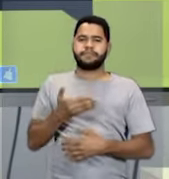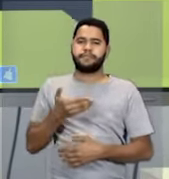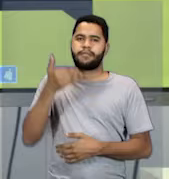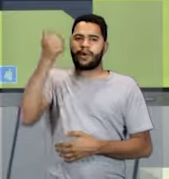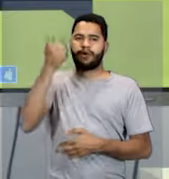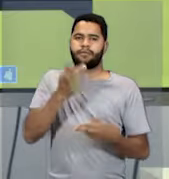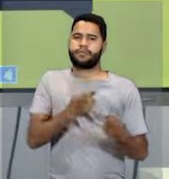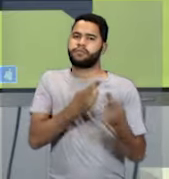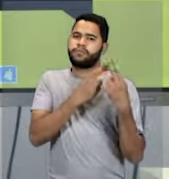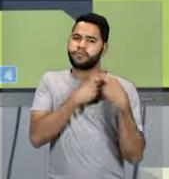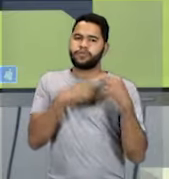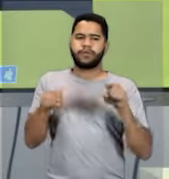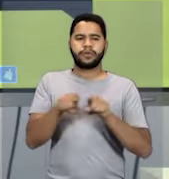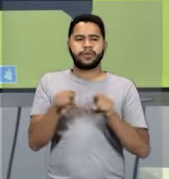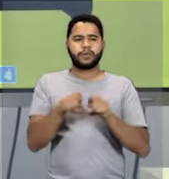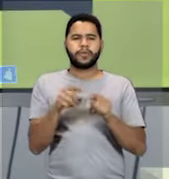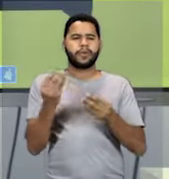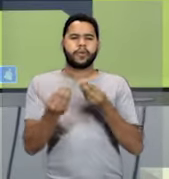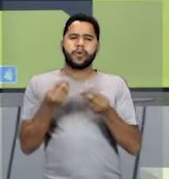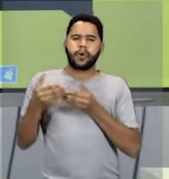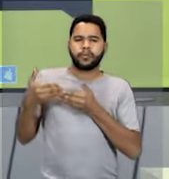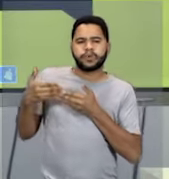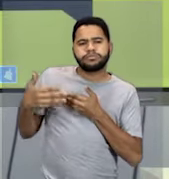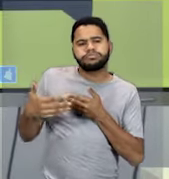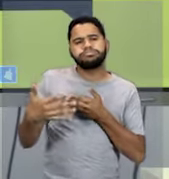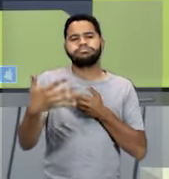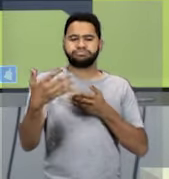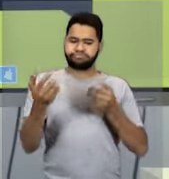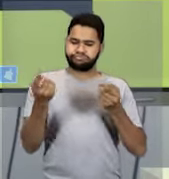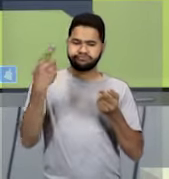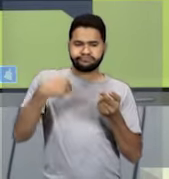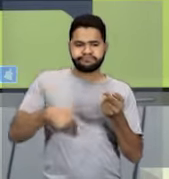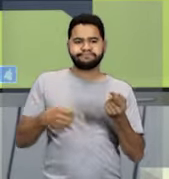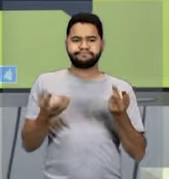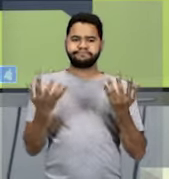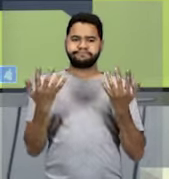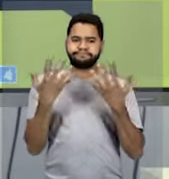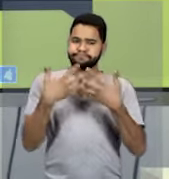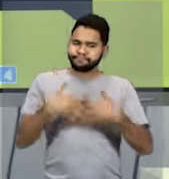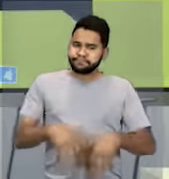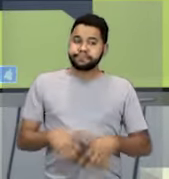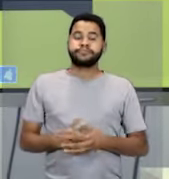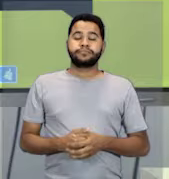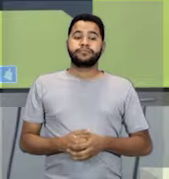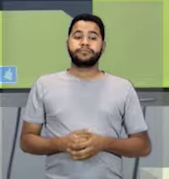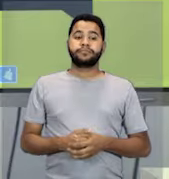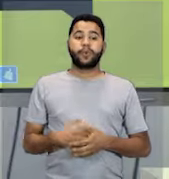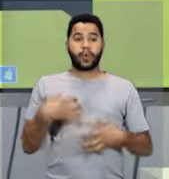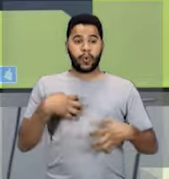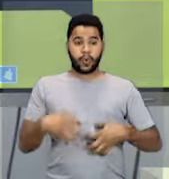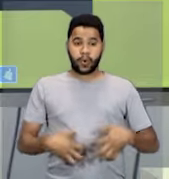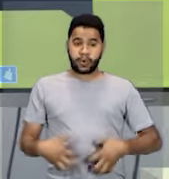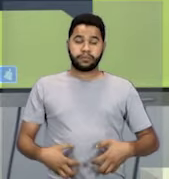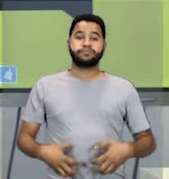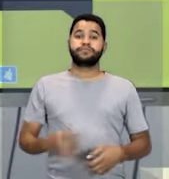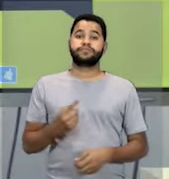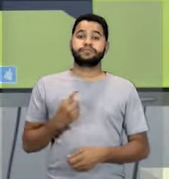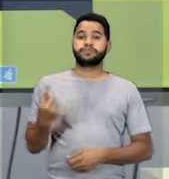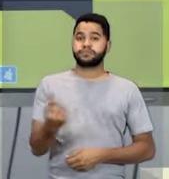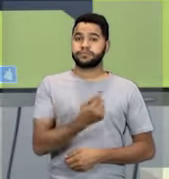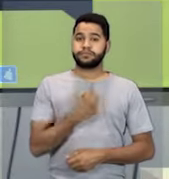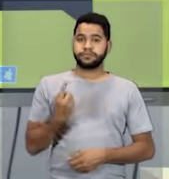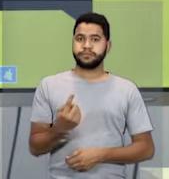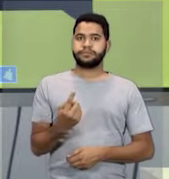as funções e como é que tudo acontece no nosso corpo. Então, os órgãos vão formar o organismo e nós,